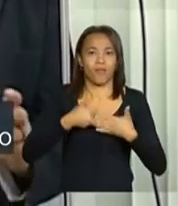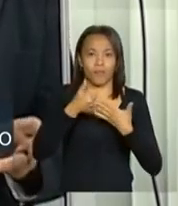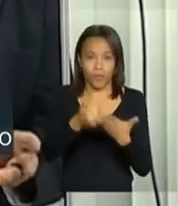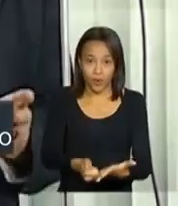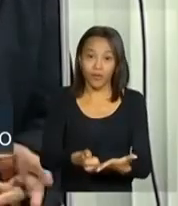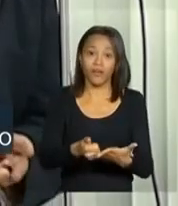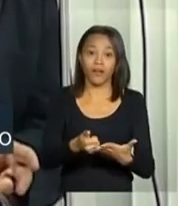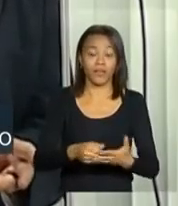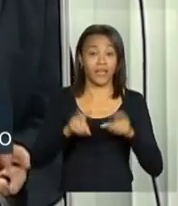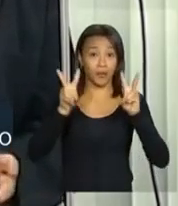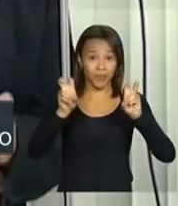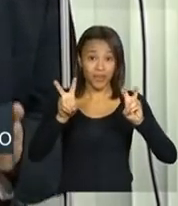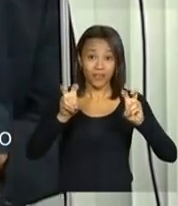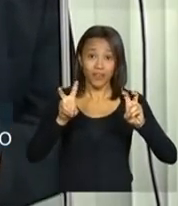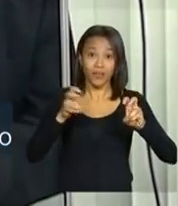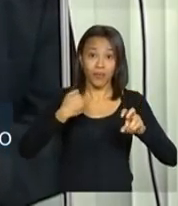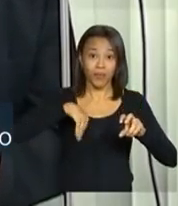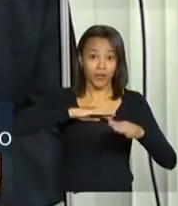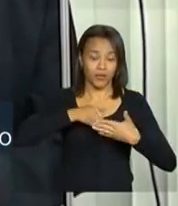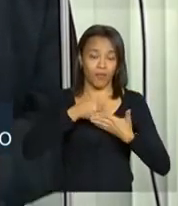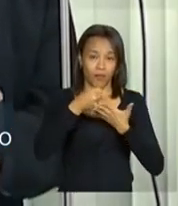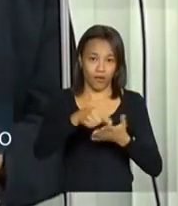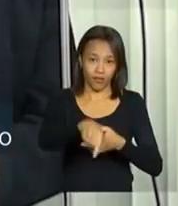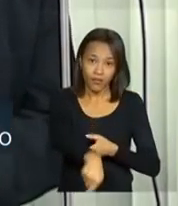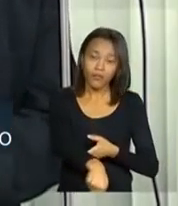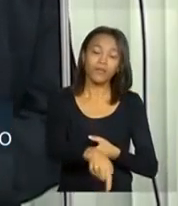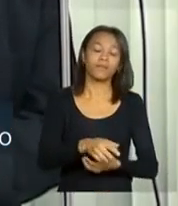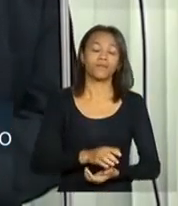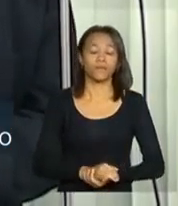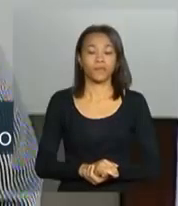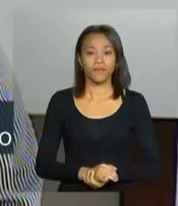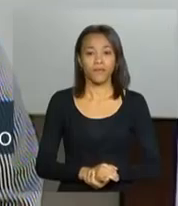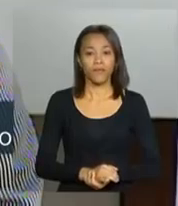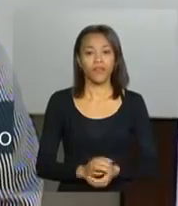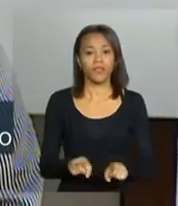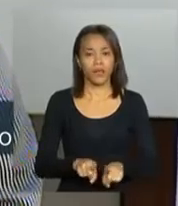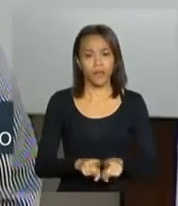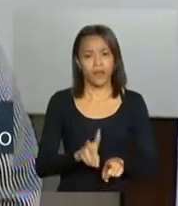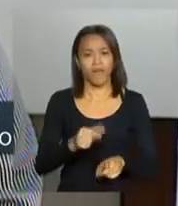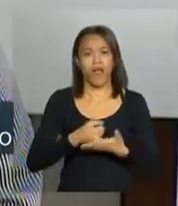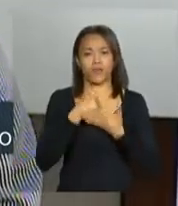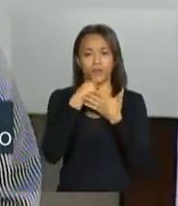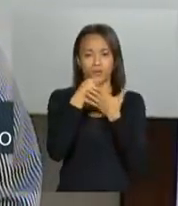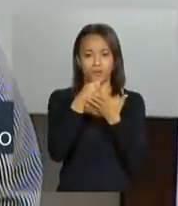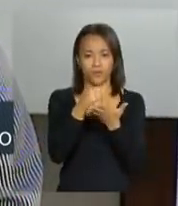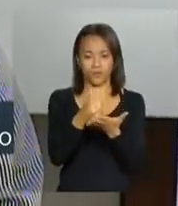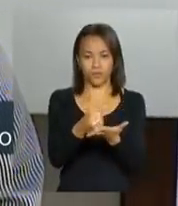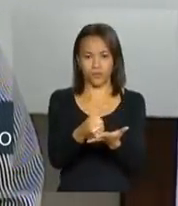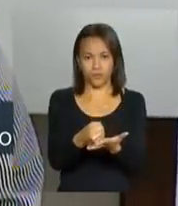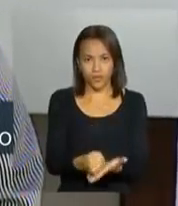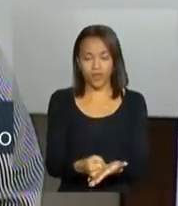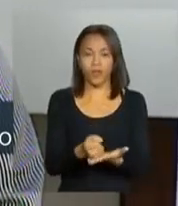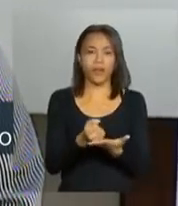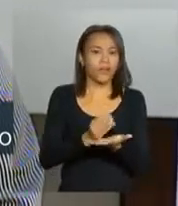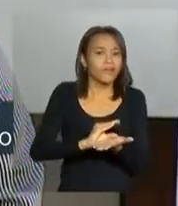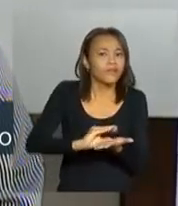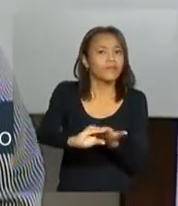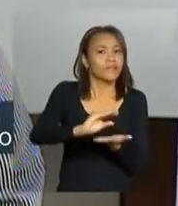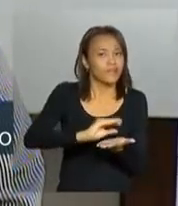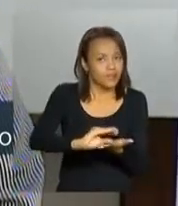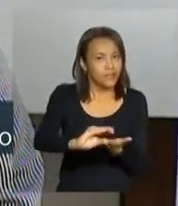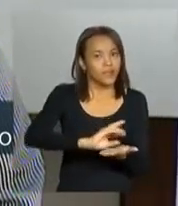trazerem uma temática para nós apoiarmos aqui, mas também ajudas, né, financeiras, etc., para a